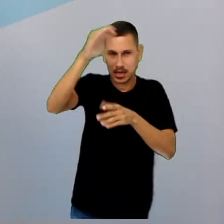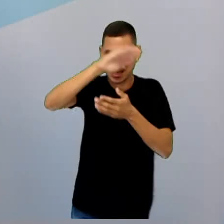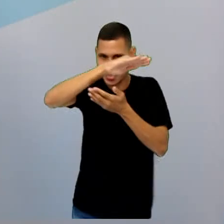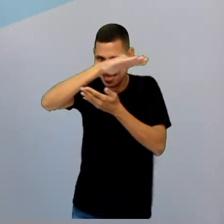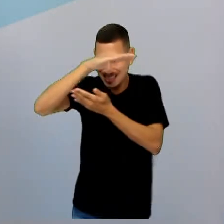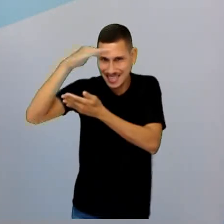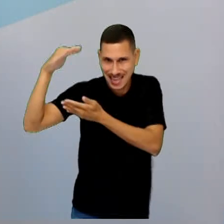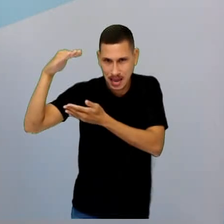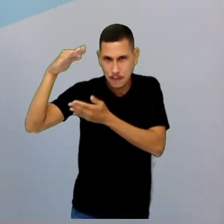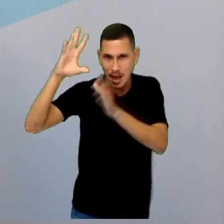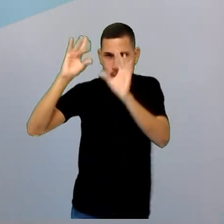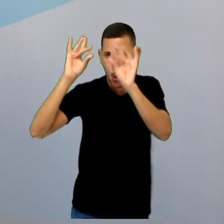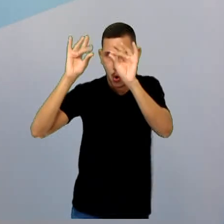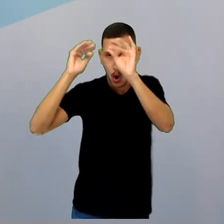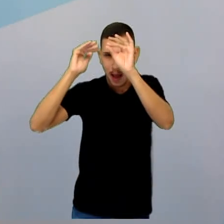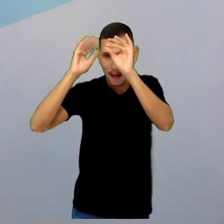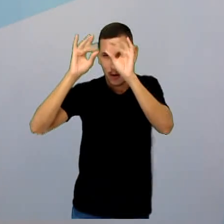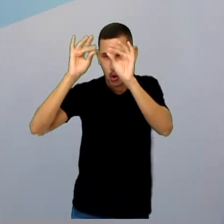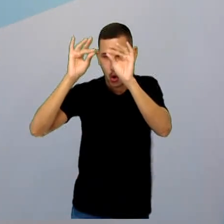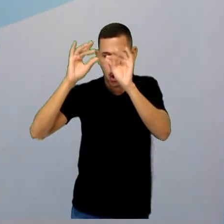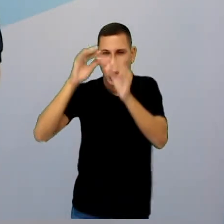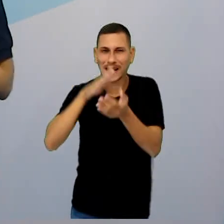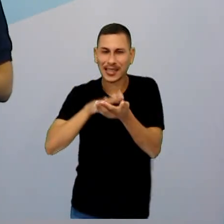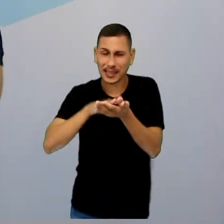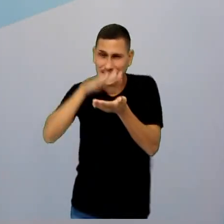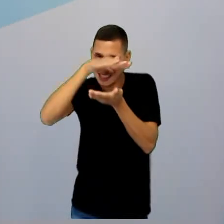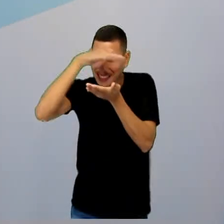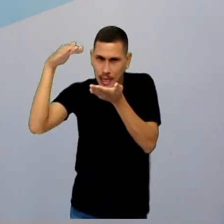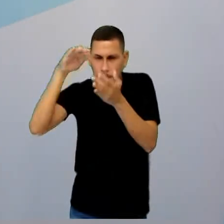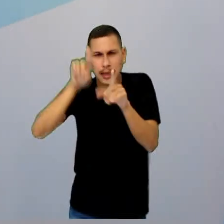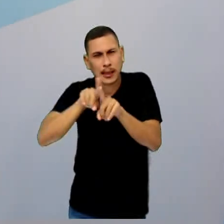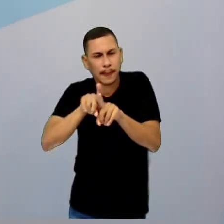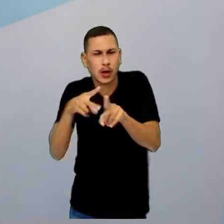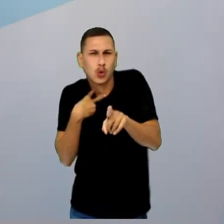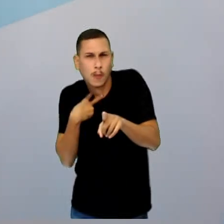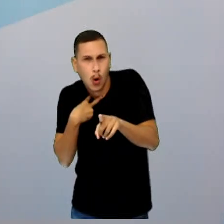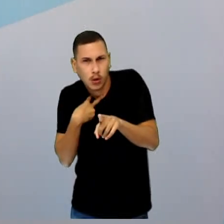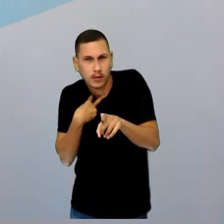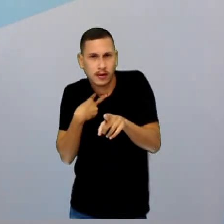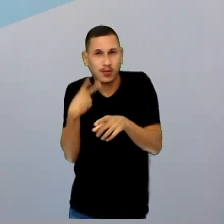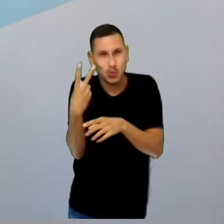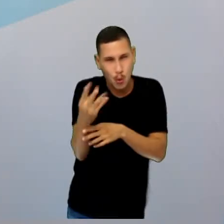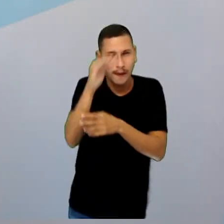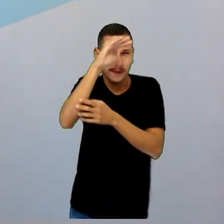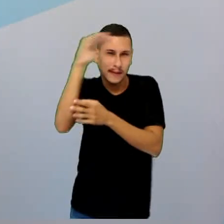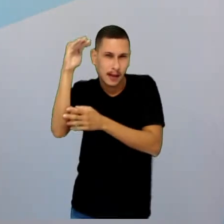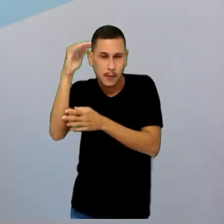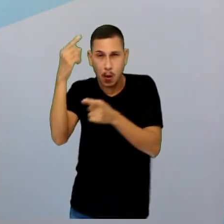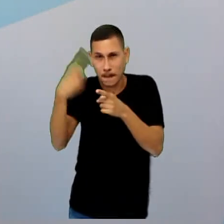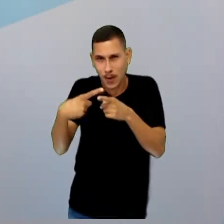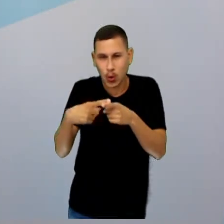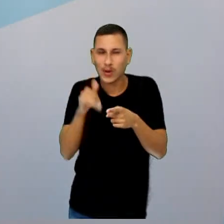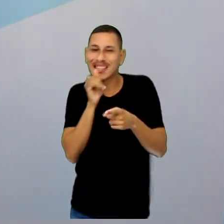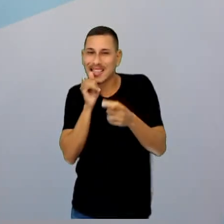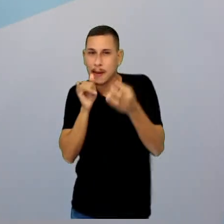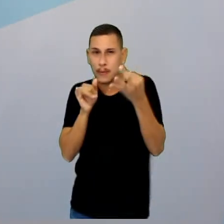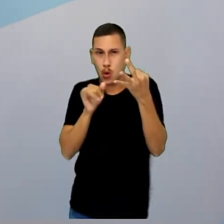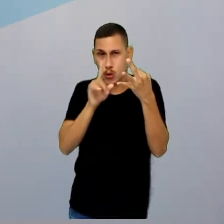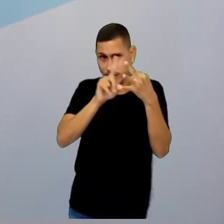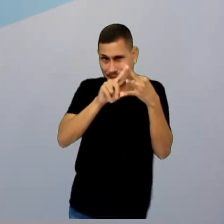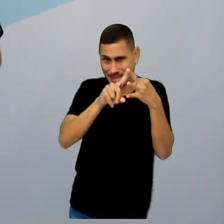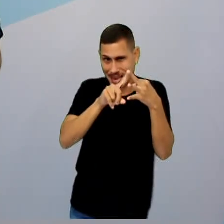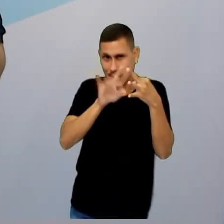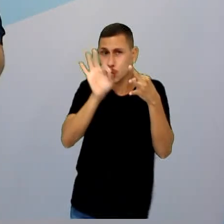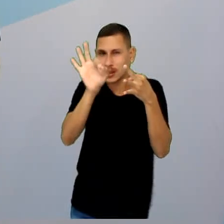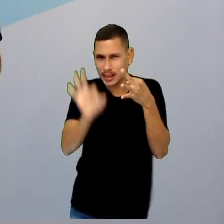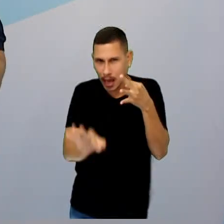fechasse, ela ia colar com esse pedacinho aqui de cima, né, também, então não poderia ser ele. A gente já verificou que o exemplo 3 seria a nossa caixa com